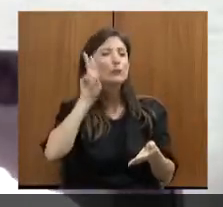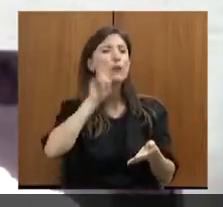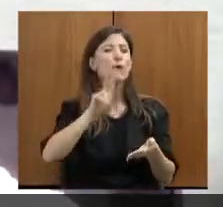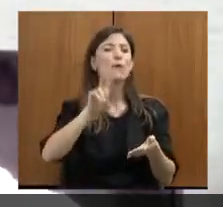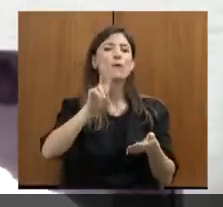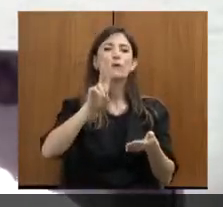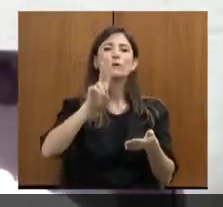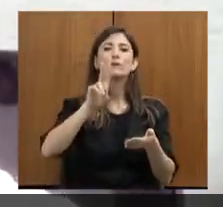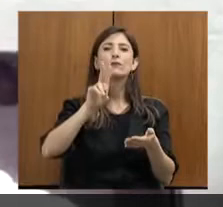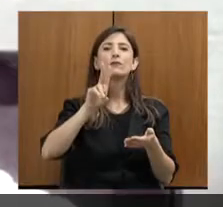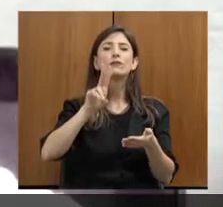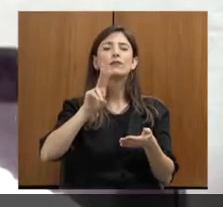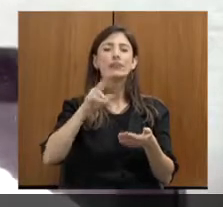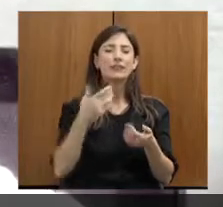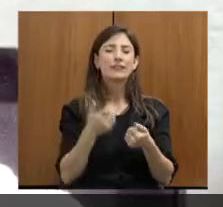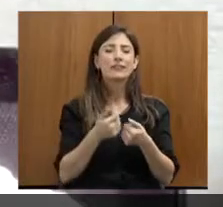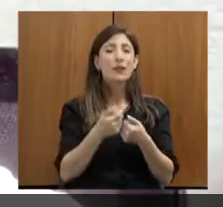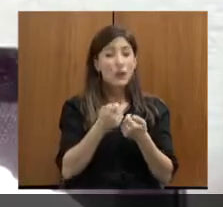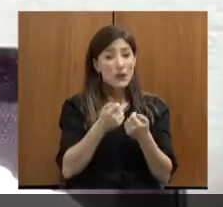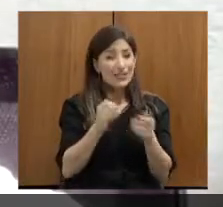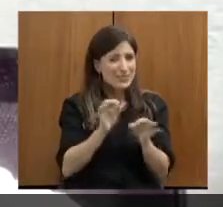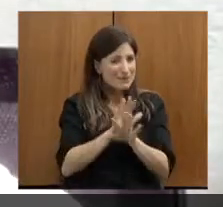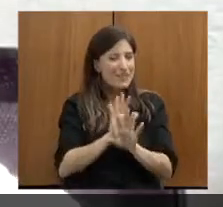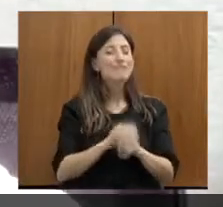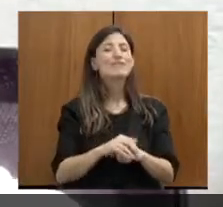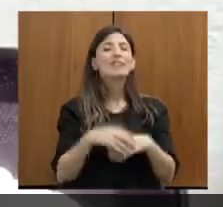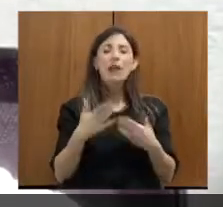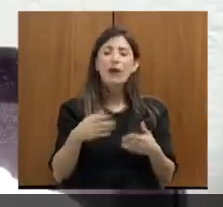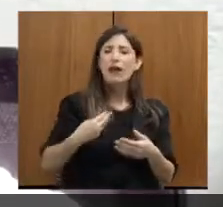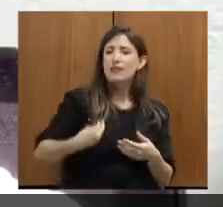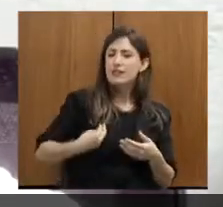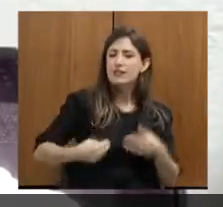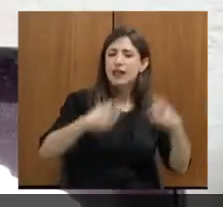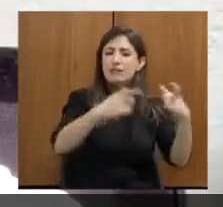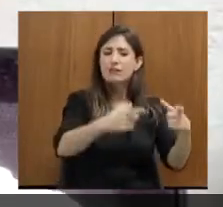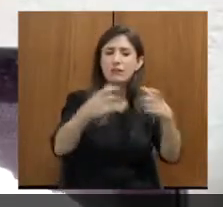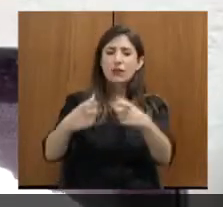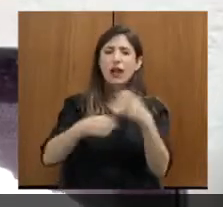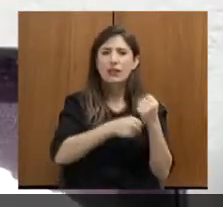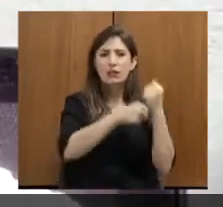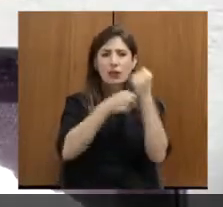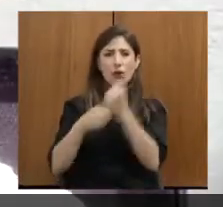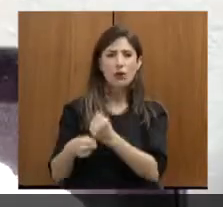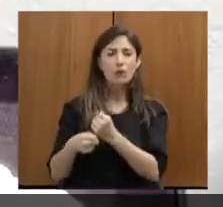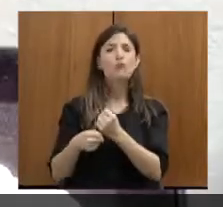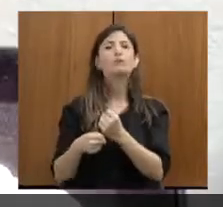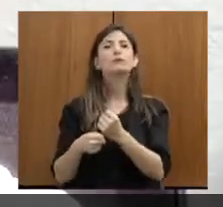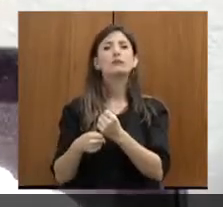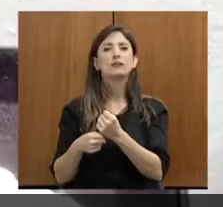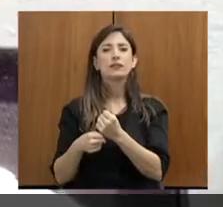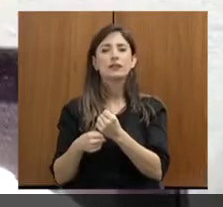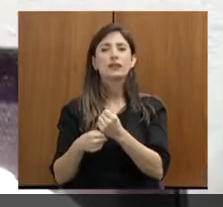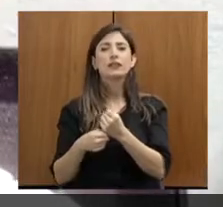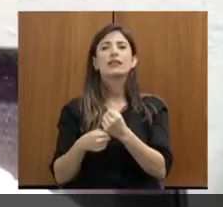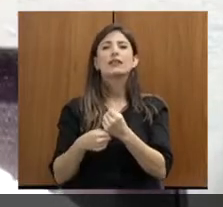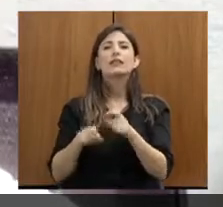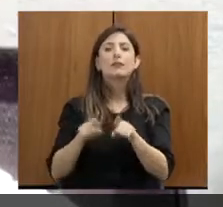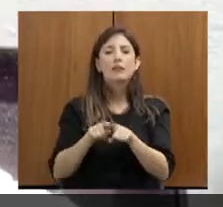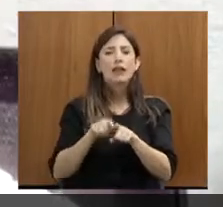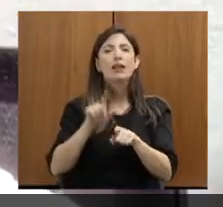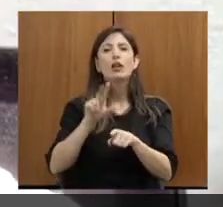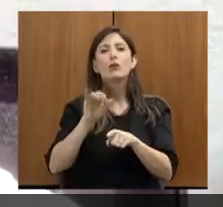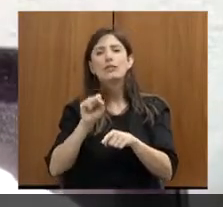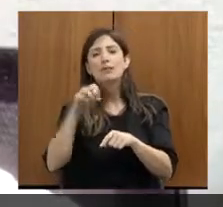já terminando mesma minha sala da dos quilombos que a gente fez três Estou aqui tomando elas Maria da